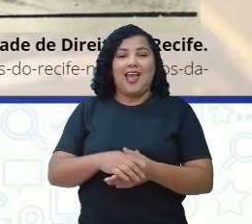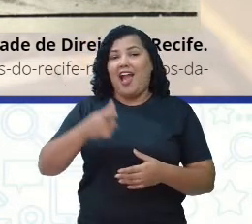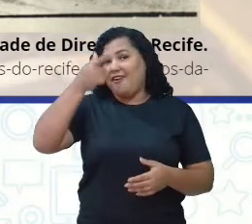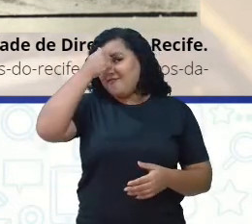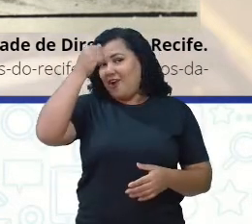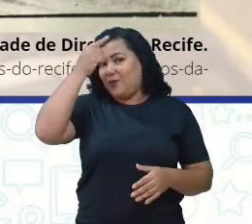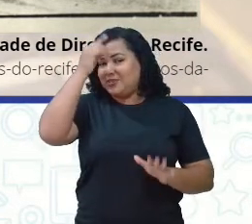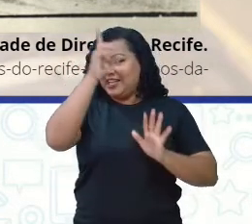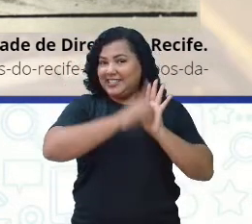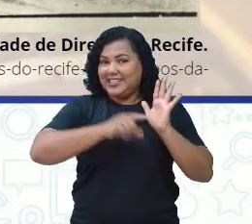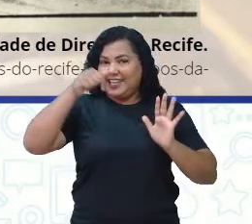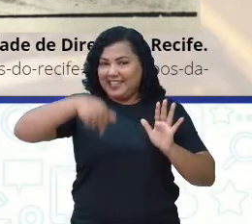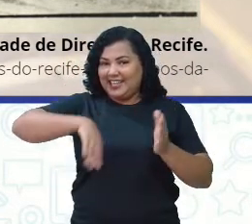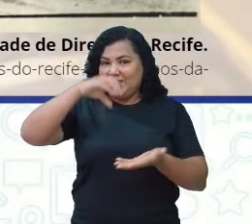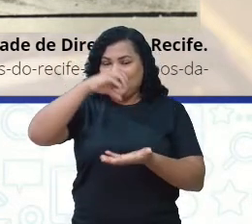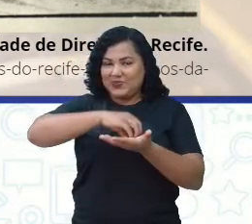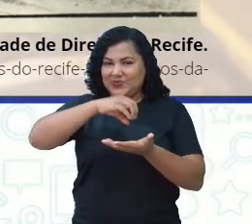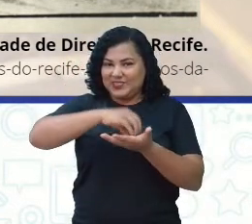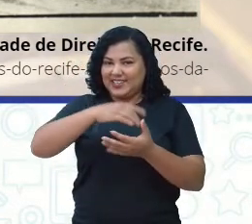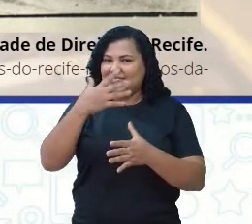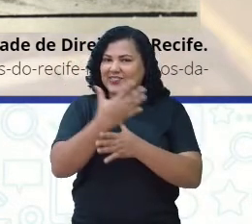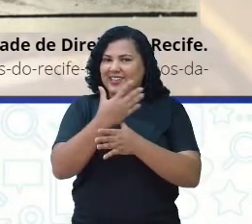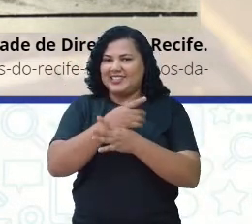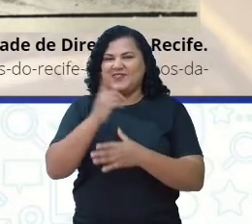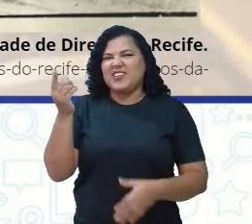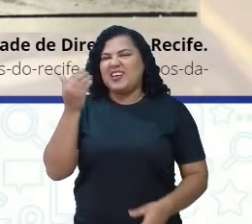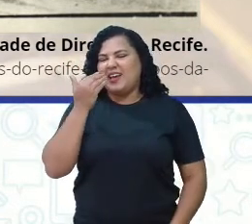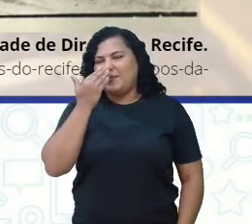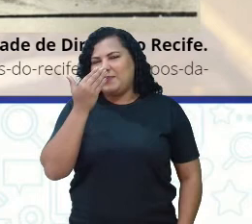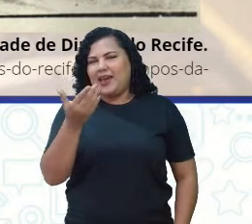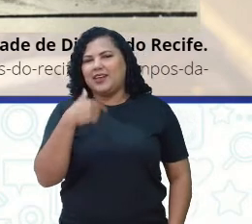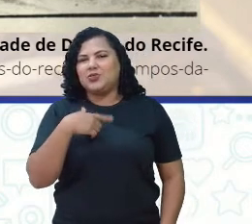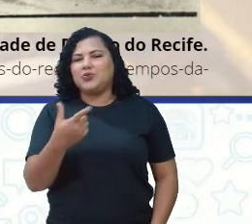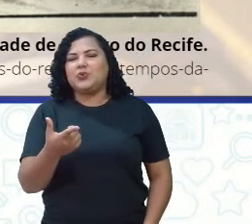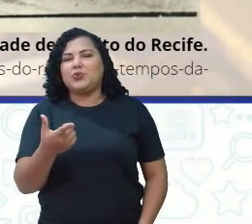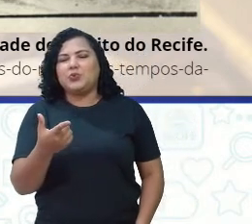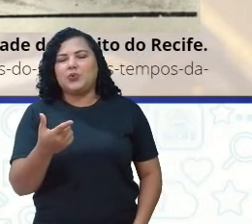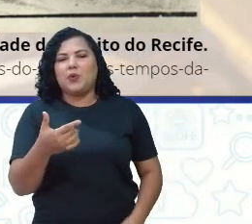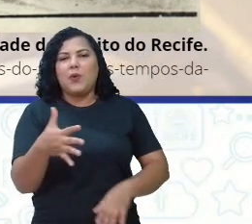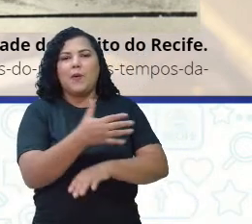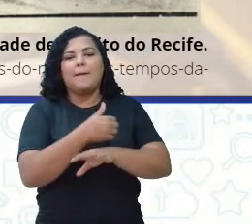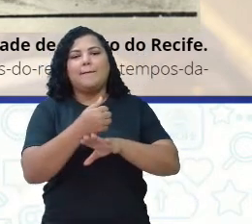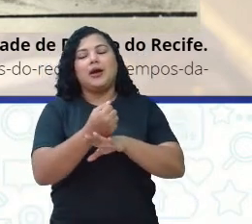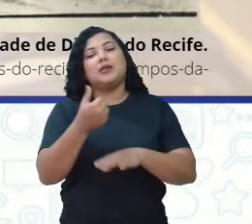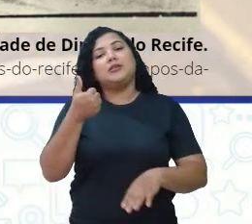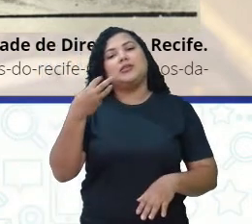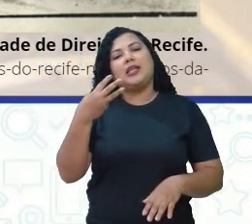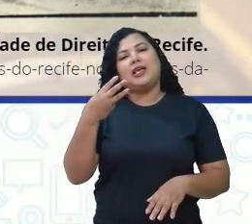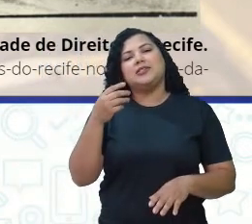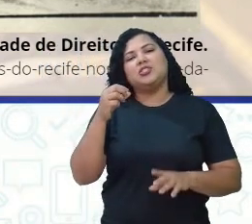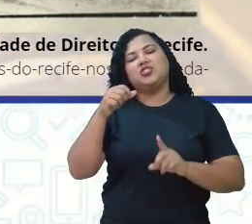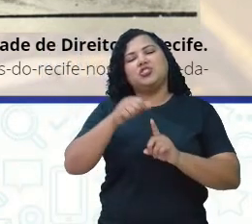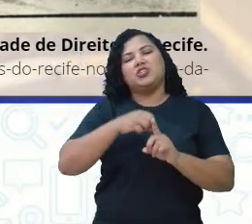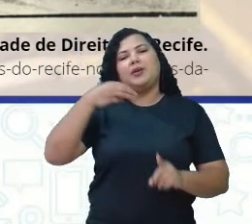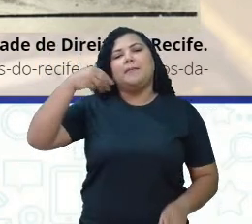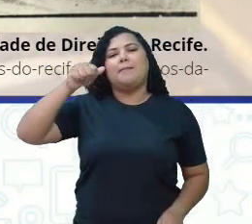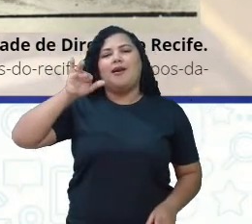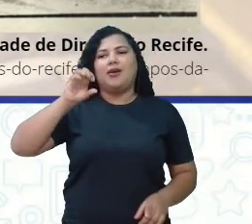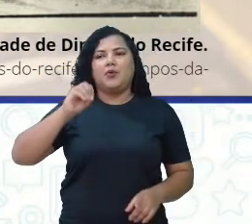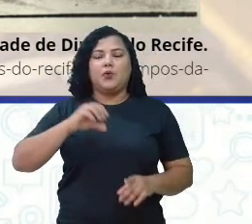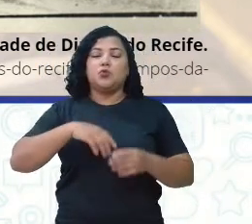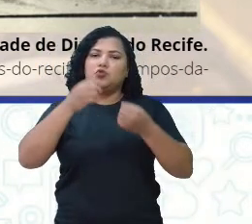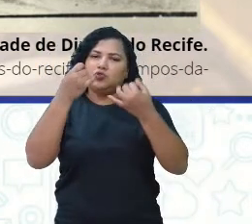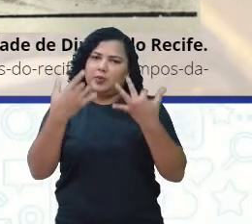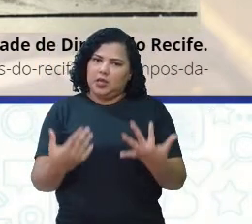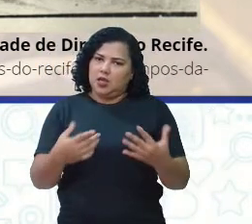de Direito, aqui no centro do Recife, ali bem pertinho do Parque 13 de Maio. Então, aqui eu estou explicando o termo